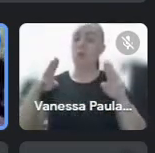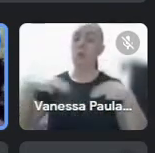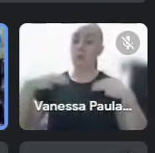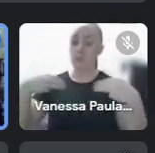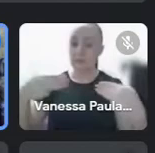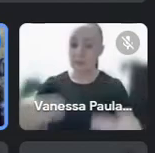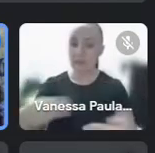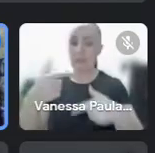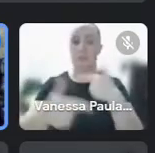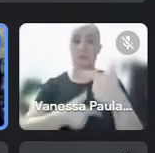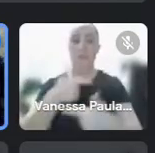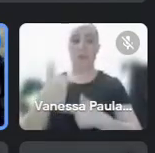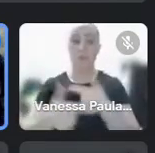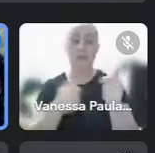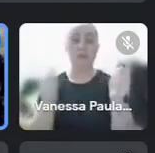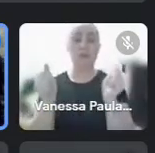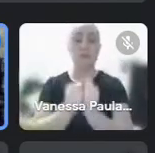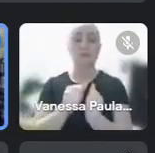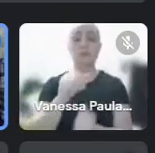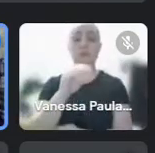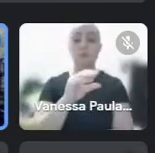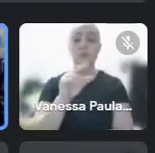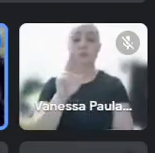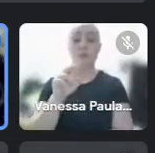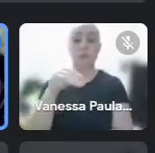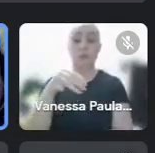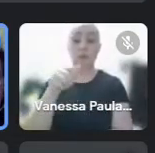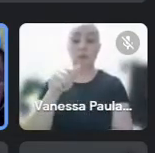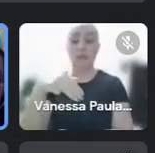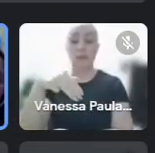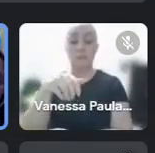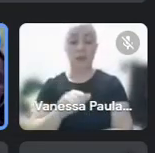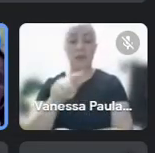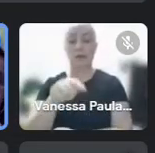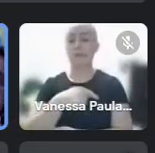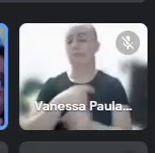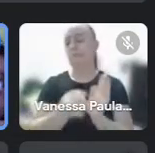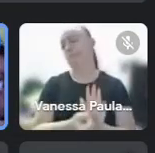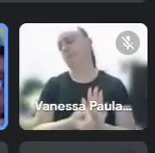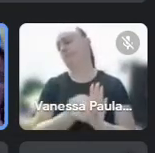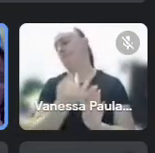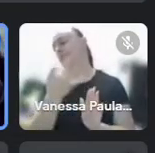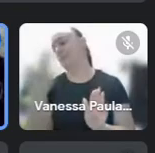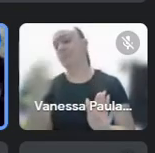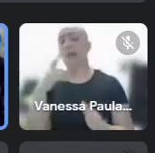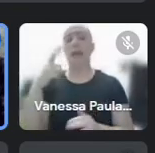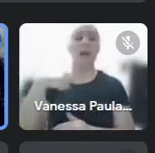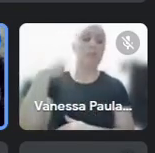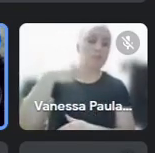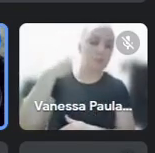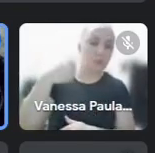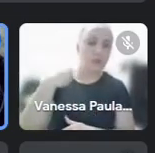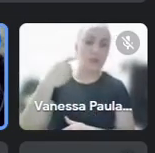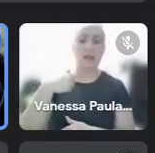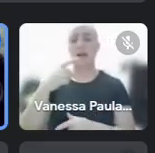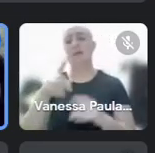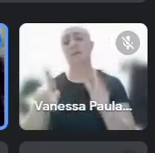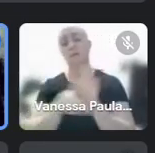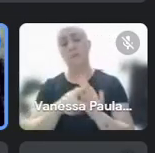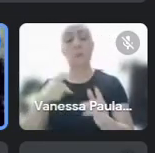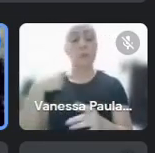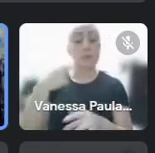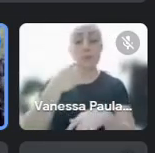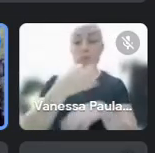junto ao CONAMA, com seus trocentos advogados e deputados e todo o pessoal